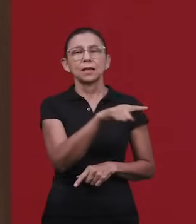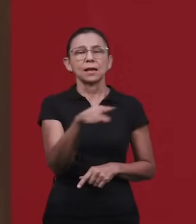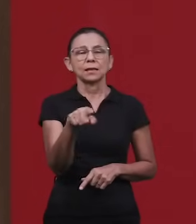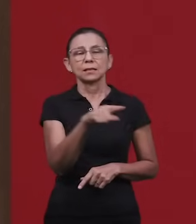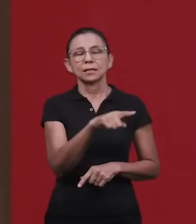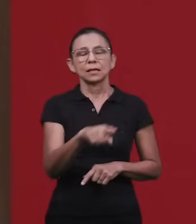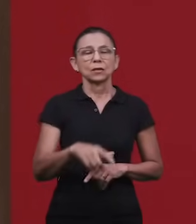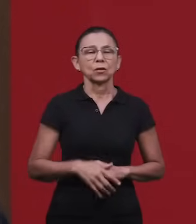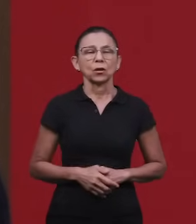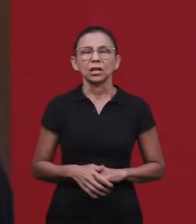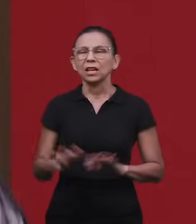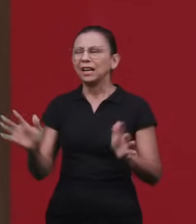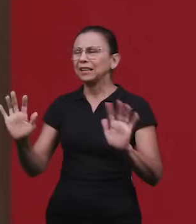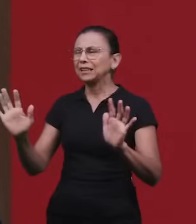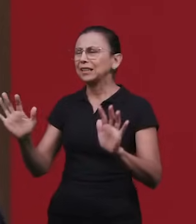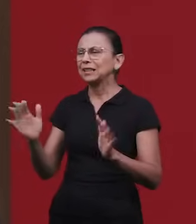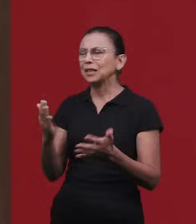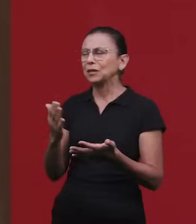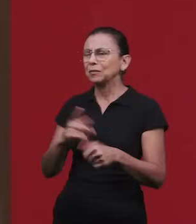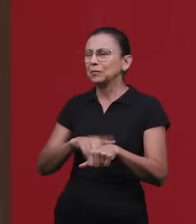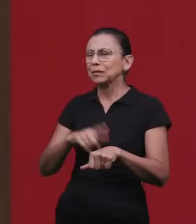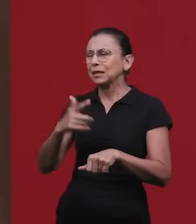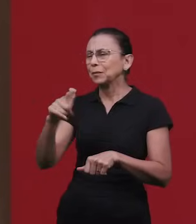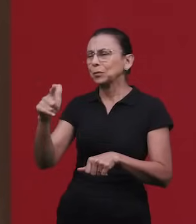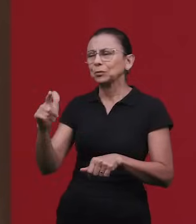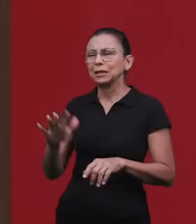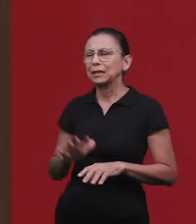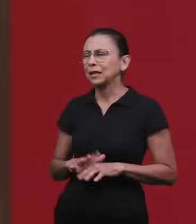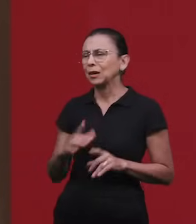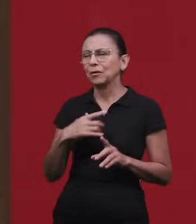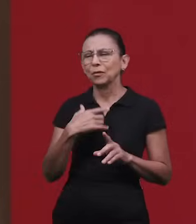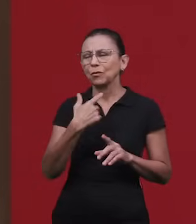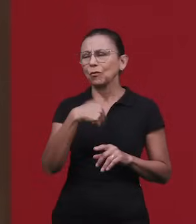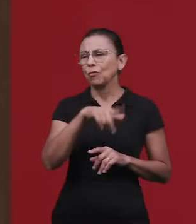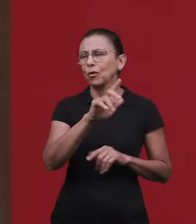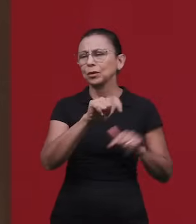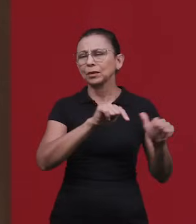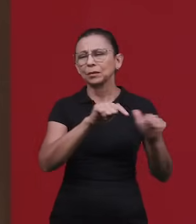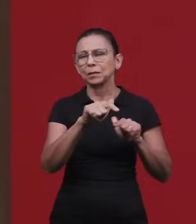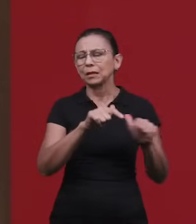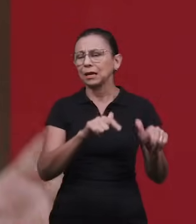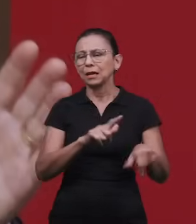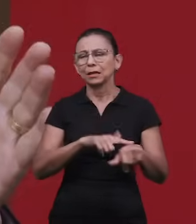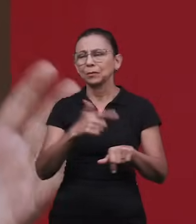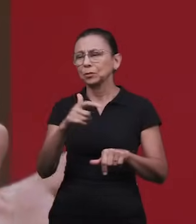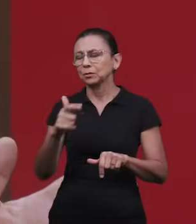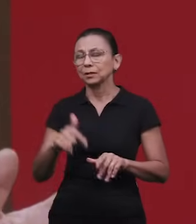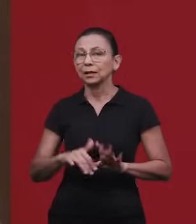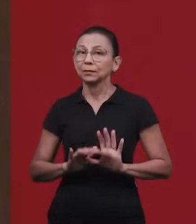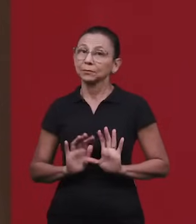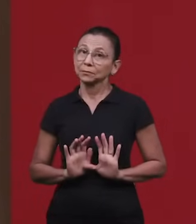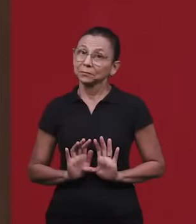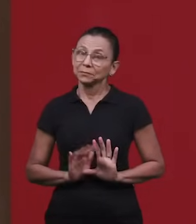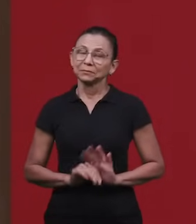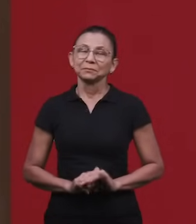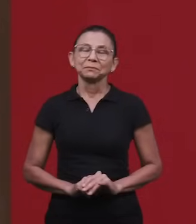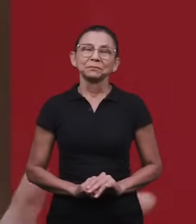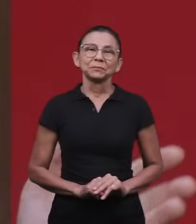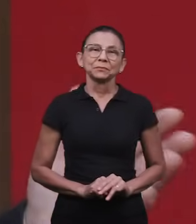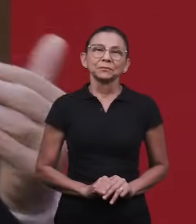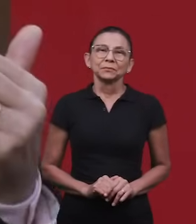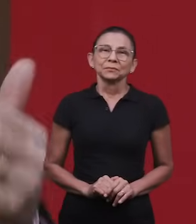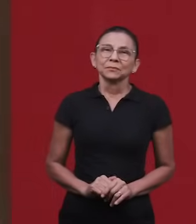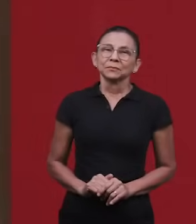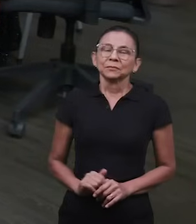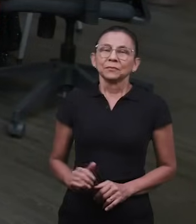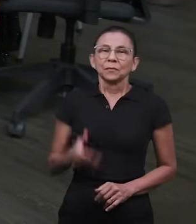eu vou me edificar, buscar o Senhor, me consagrar, buscar o Senhor é uma bênção. Porque quando o Senhor, alguém converte, Paulo foi